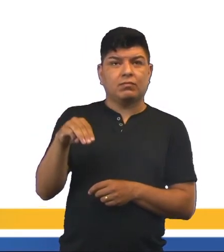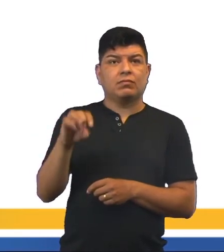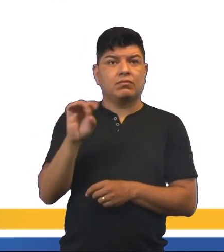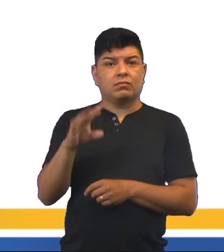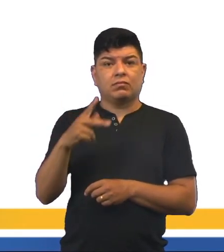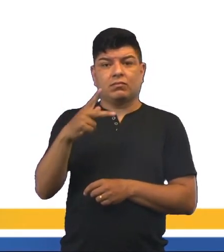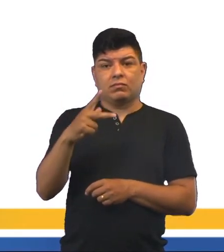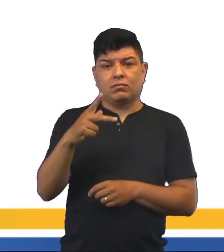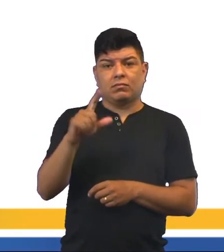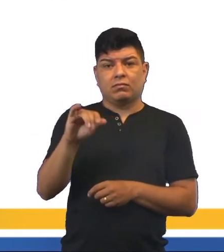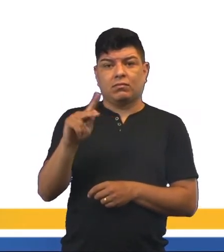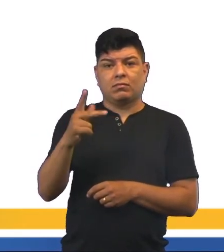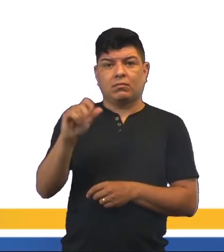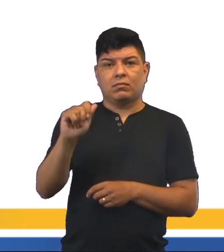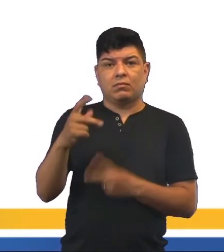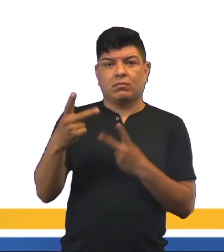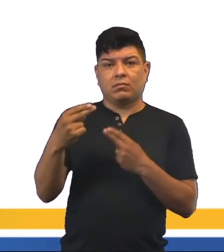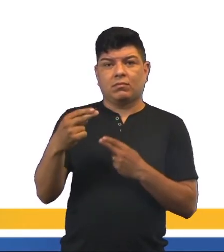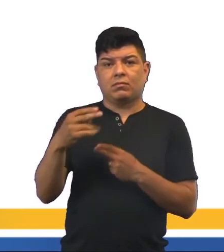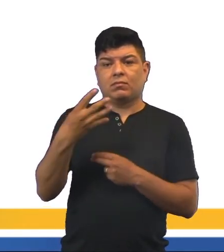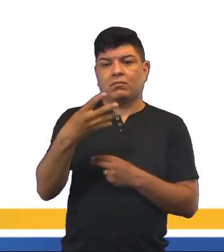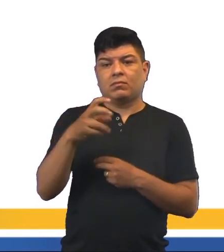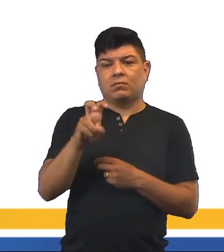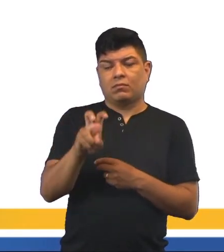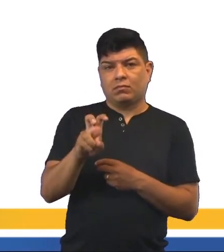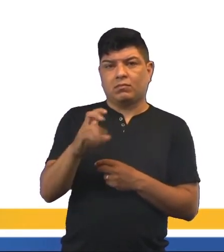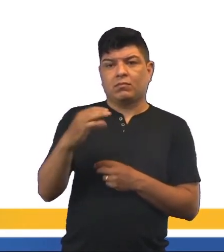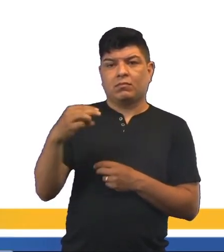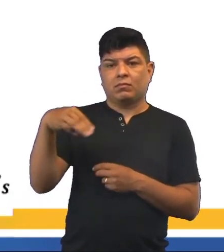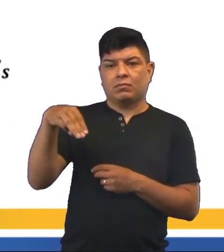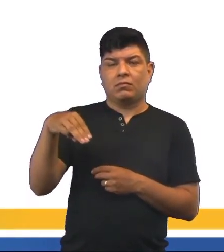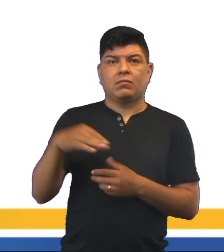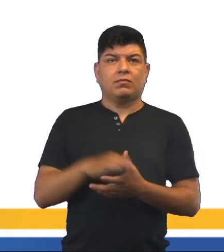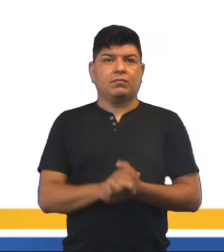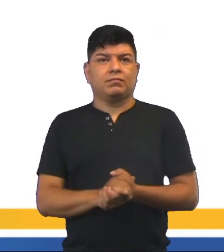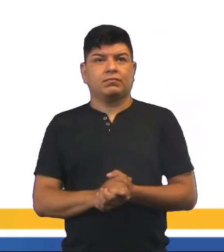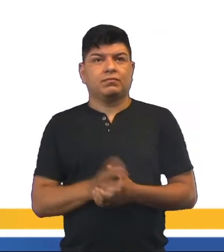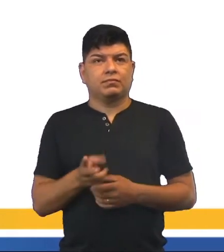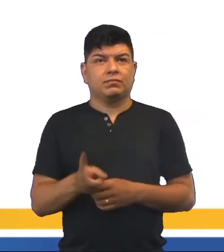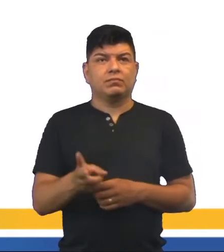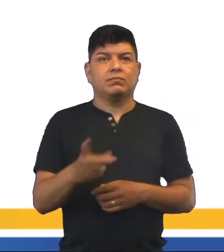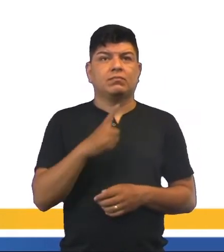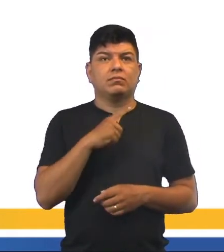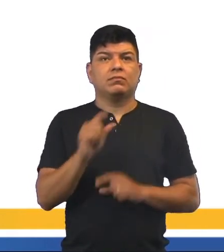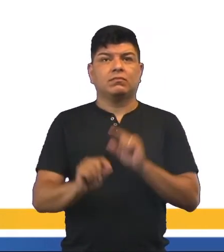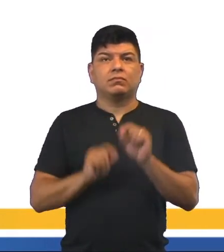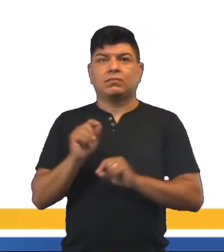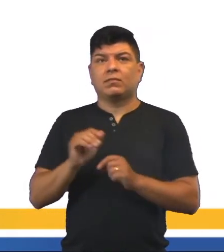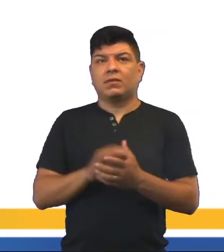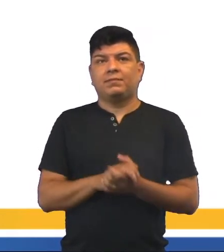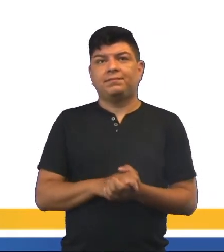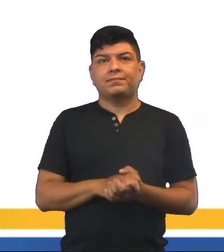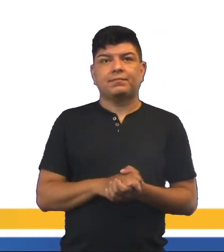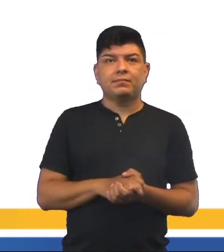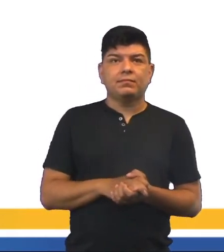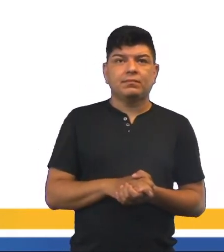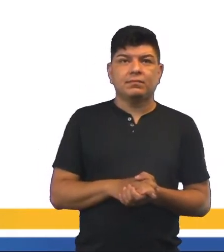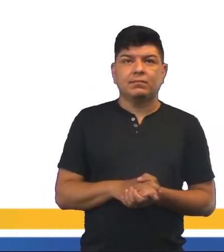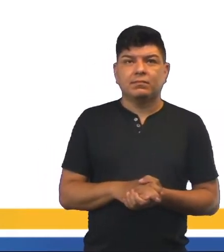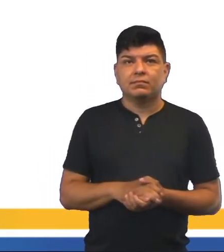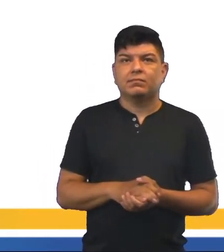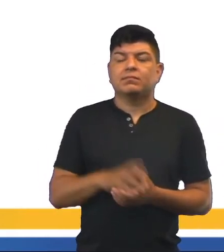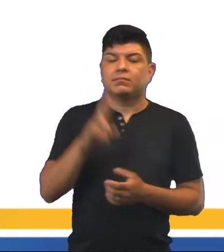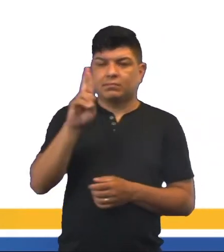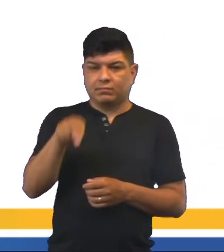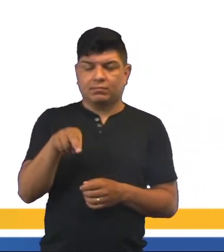chamar apenas de P' igual a 45 centímetros. Agora, continuando, o que que nós temos, né? Eu tenho que a